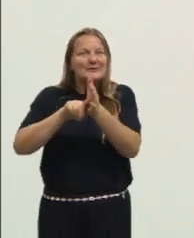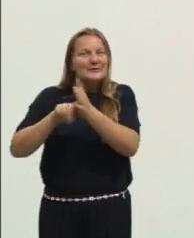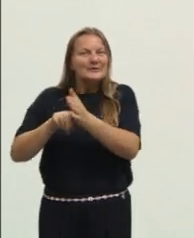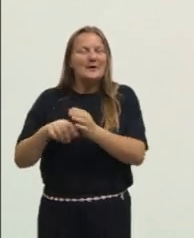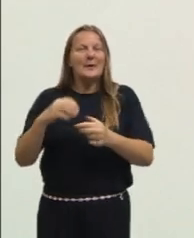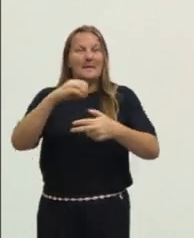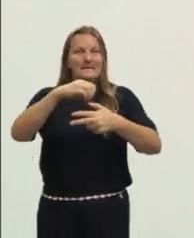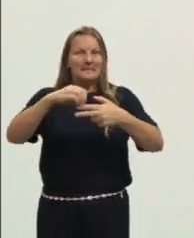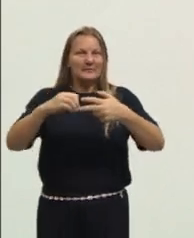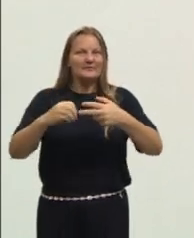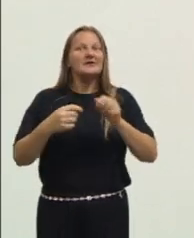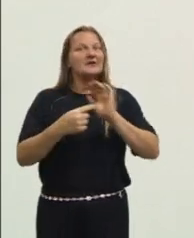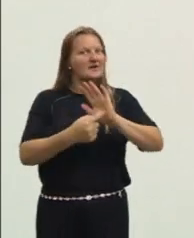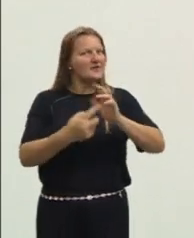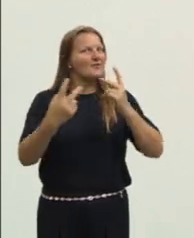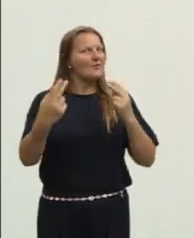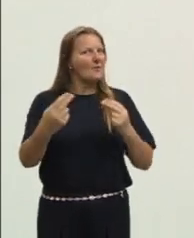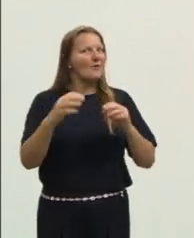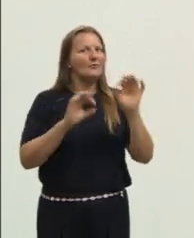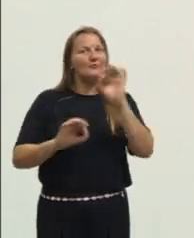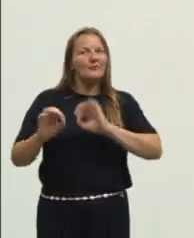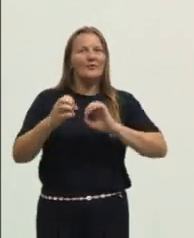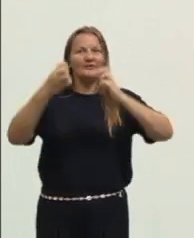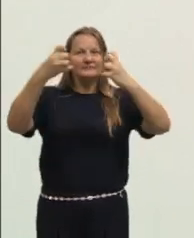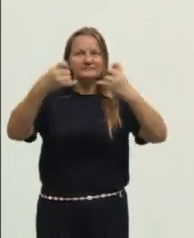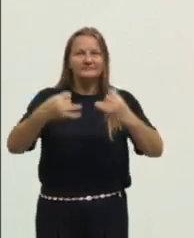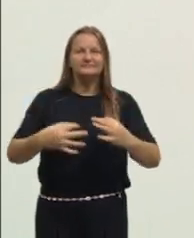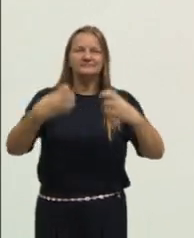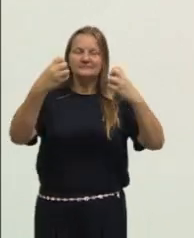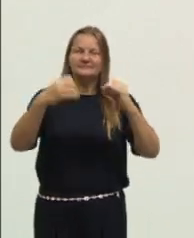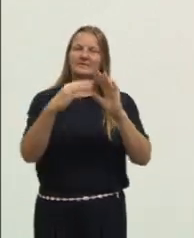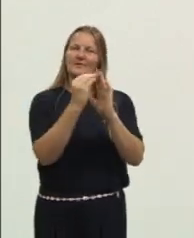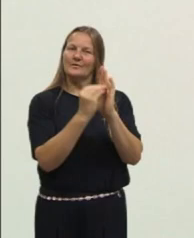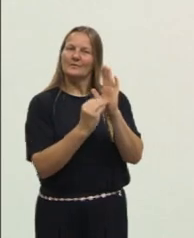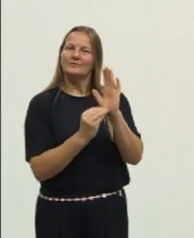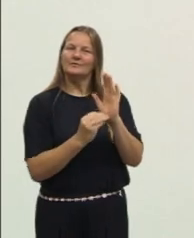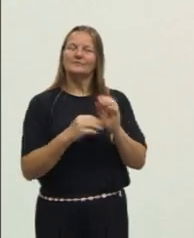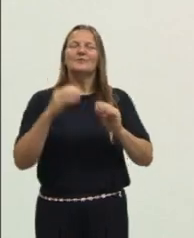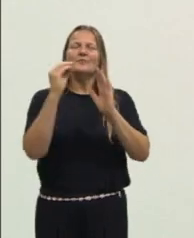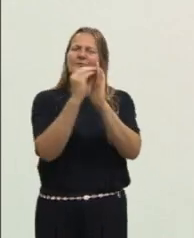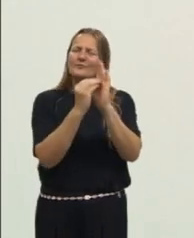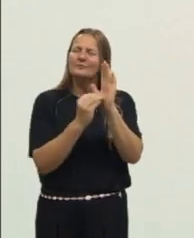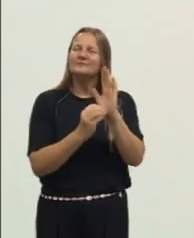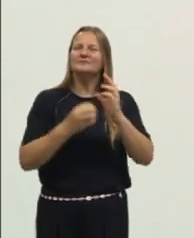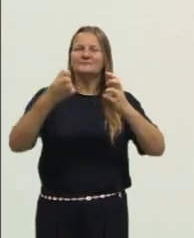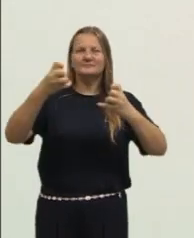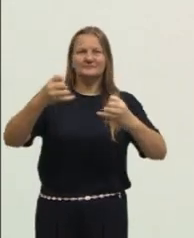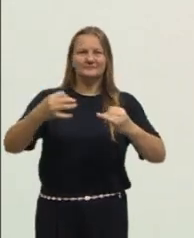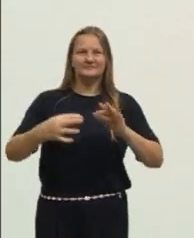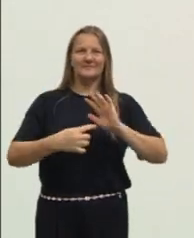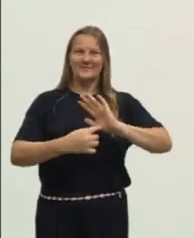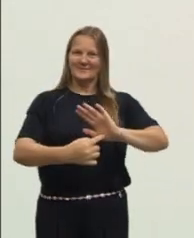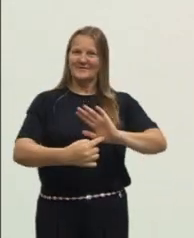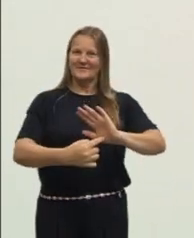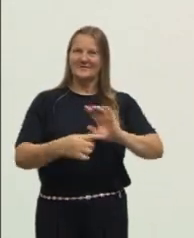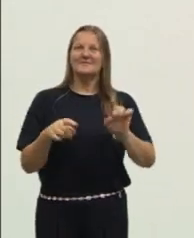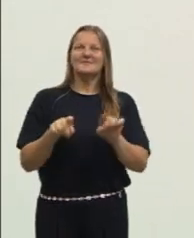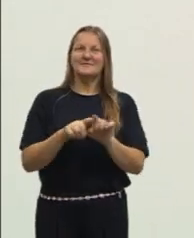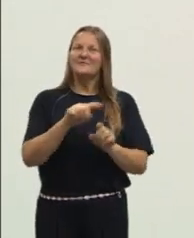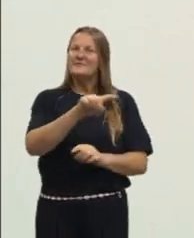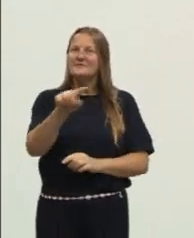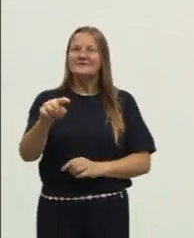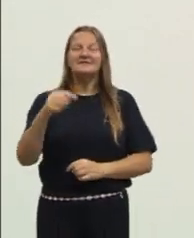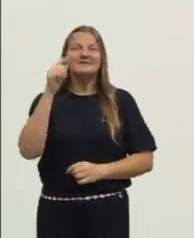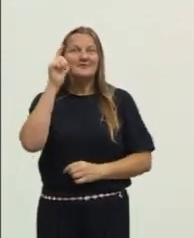apareceram exatamente da maneira que a gente conseguiu trabalhar conteúdo que a gente foi colocando então vocês